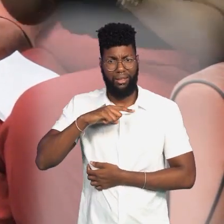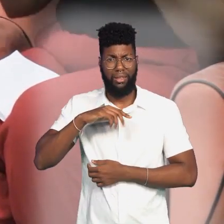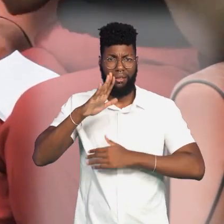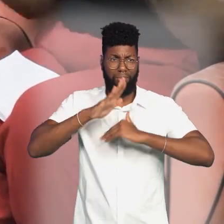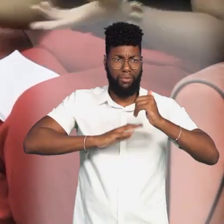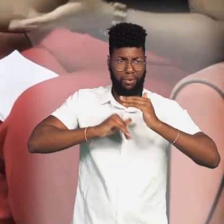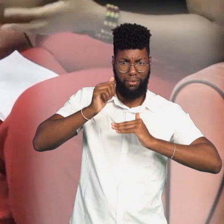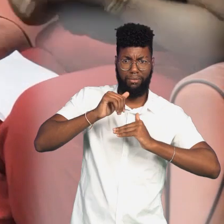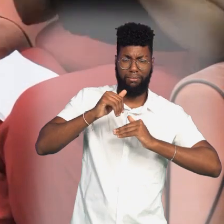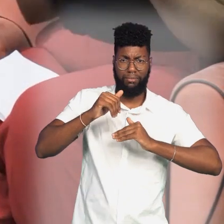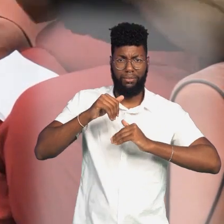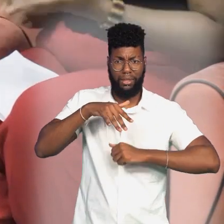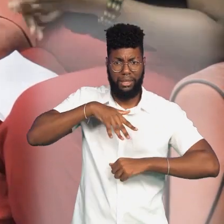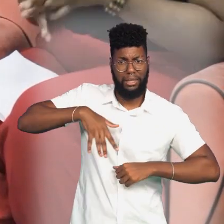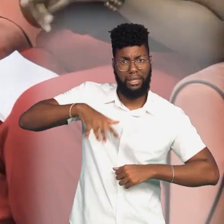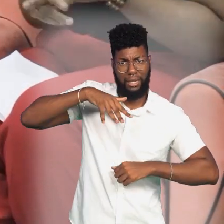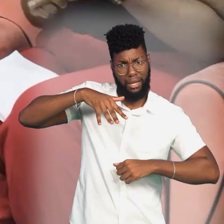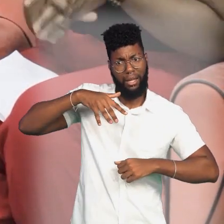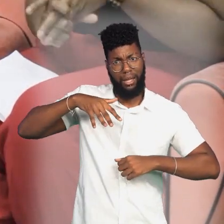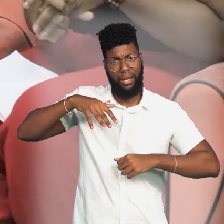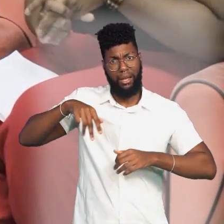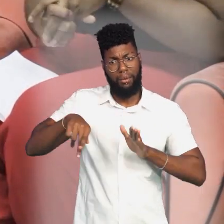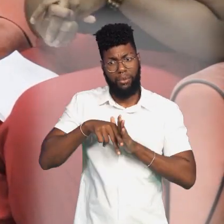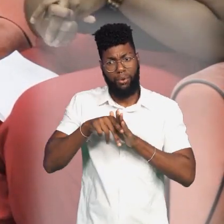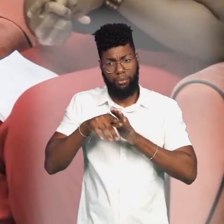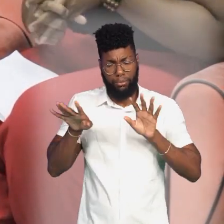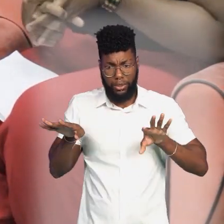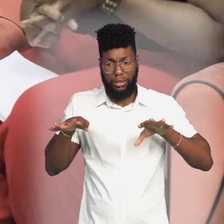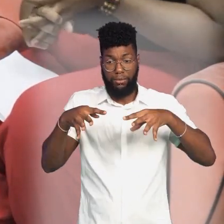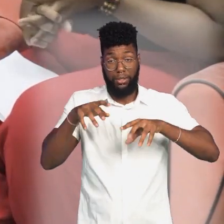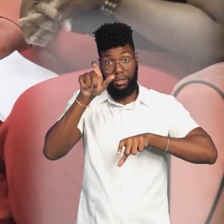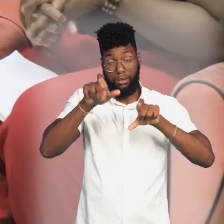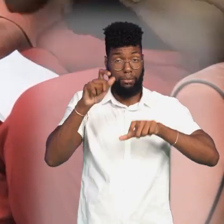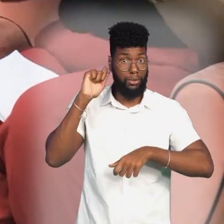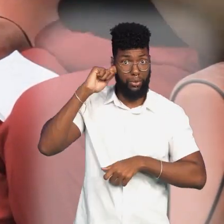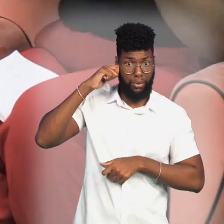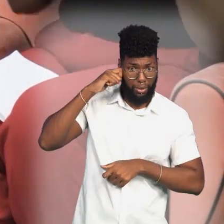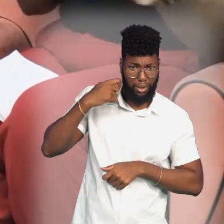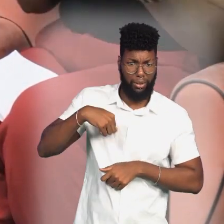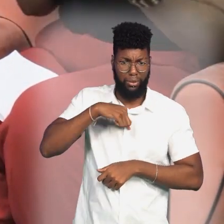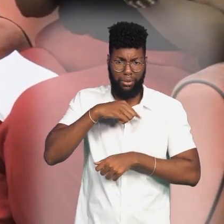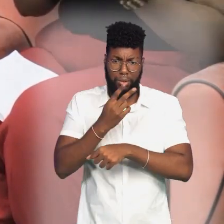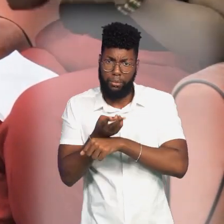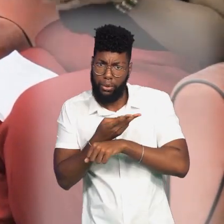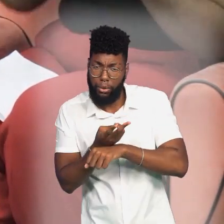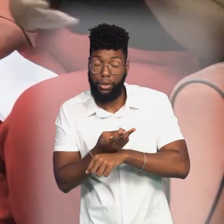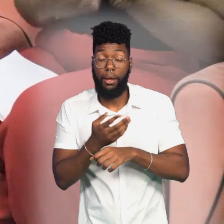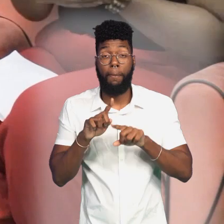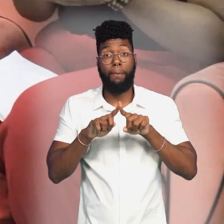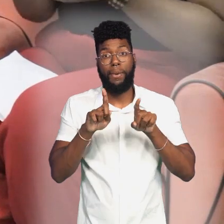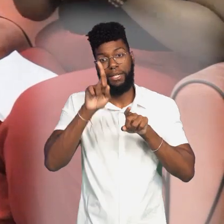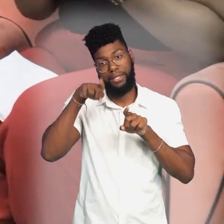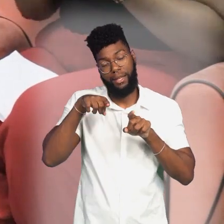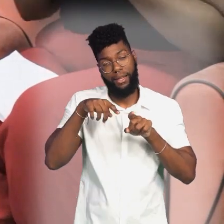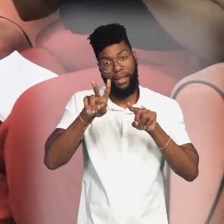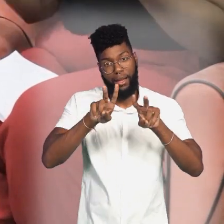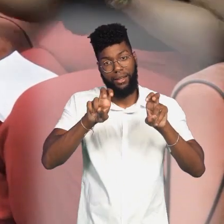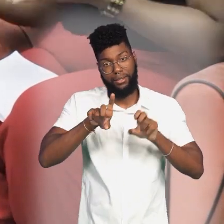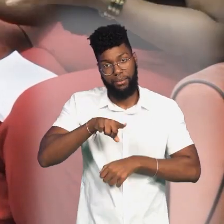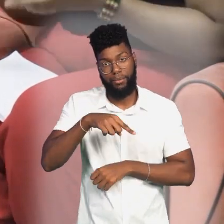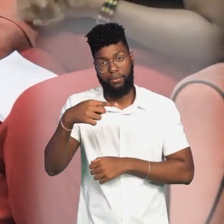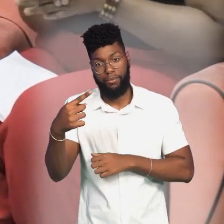dessa visibilidade, né, que a gente tanto busca, que a gente tanto procura, mas isso aí é assunto para o próximo episódio.